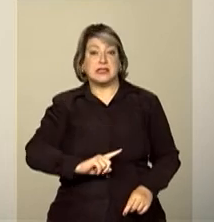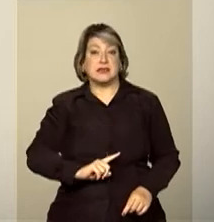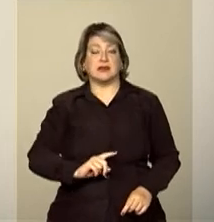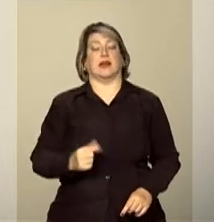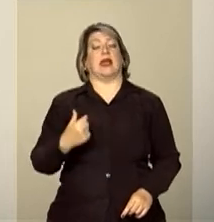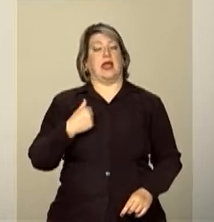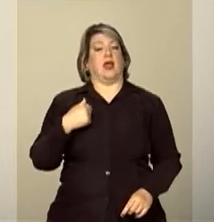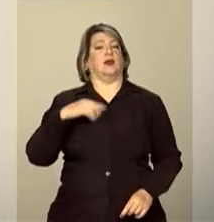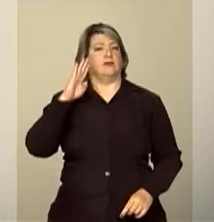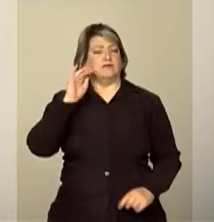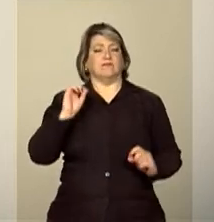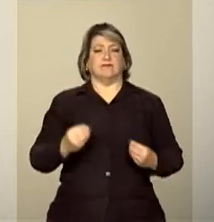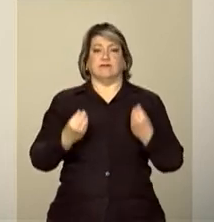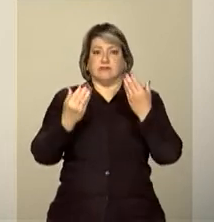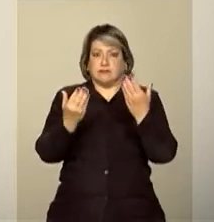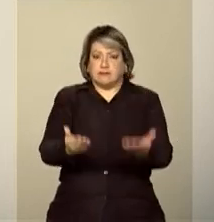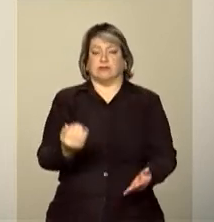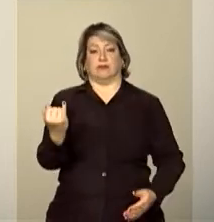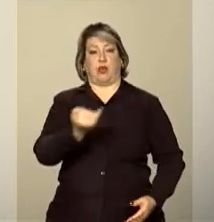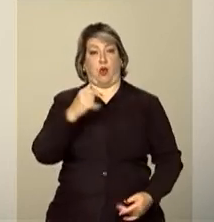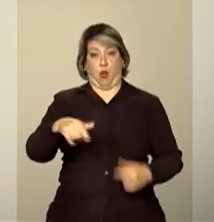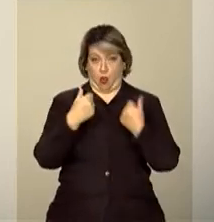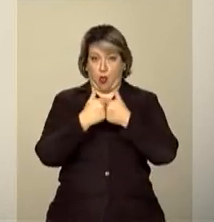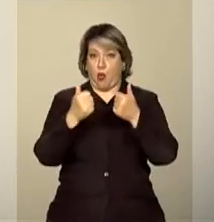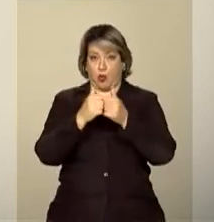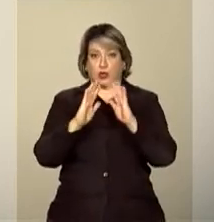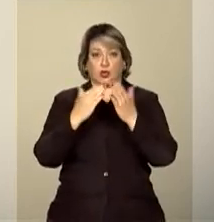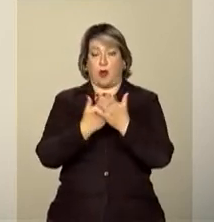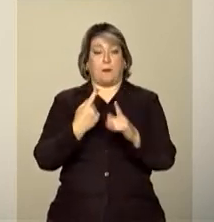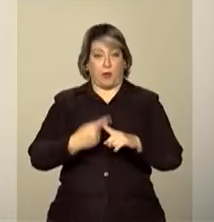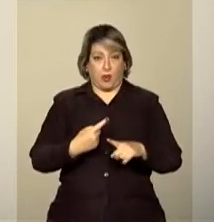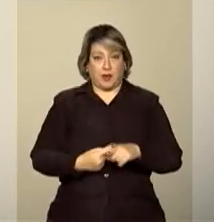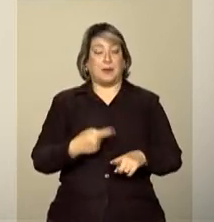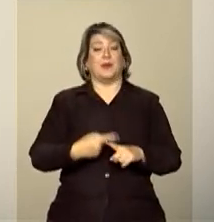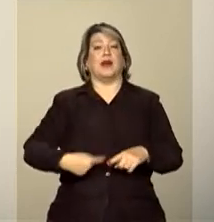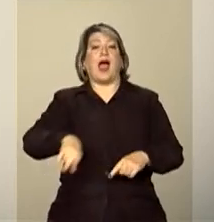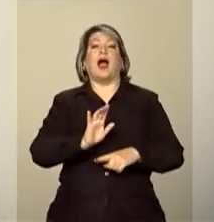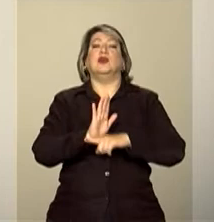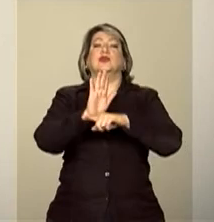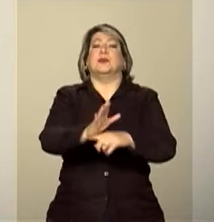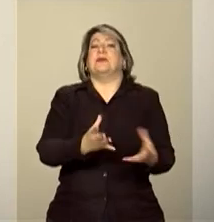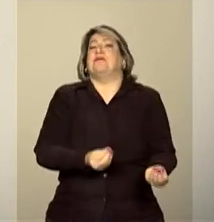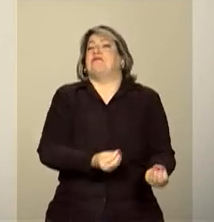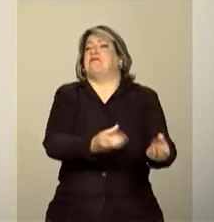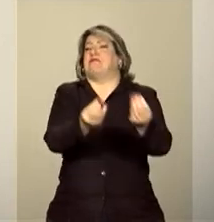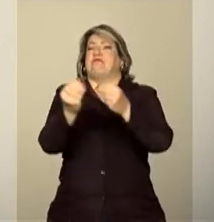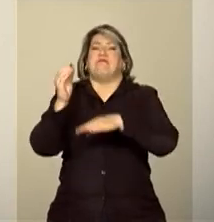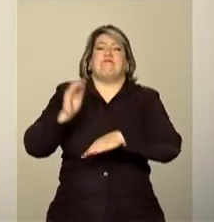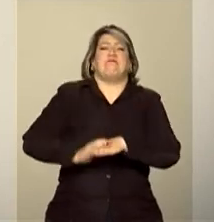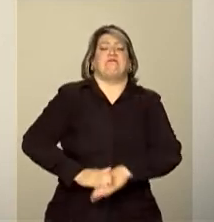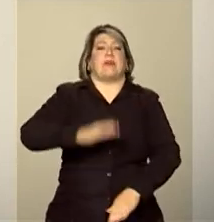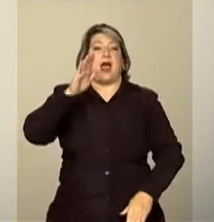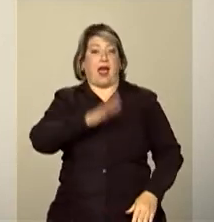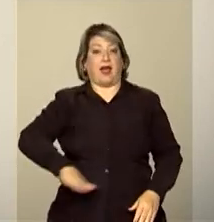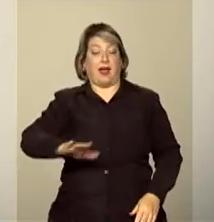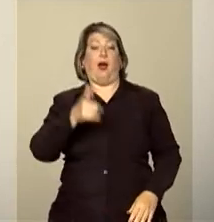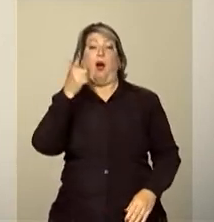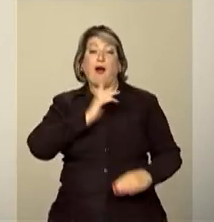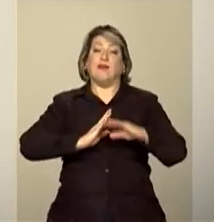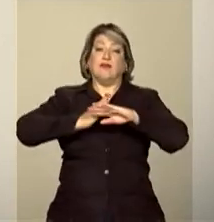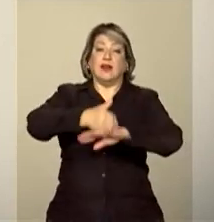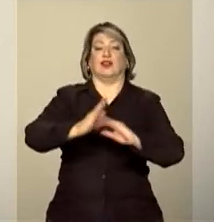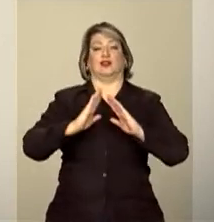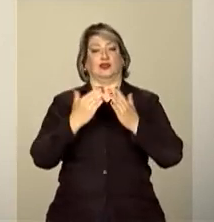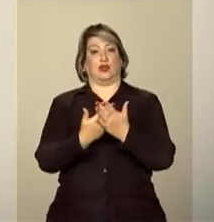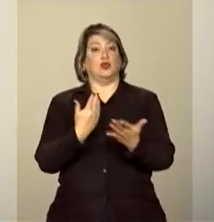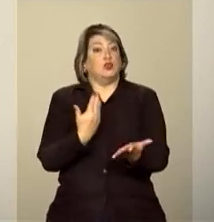faço questão de entregar esses ônibus sabe porque Luciano porque eles permitem que milhões de crianças tenham acesso à